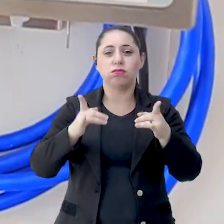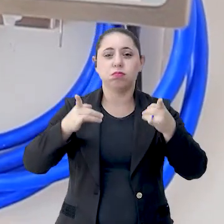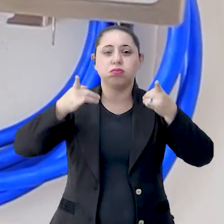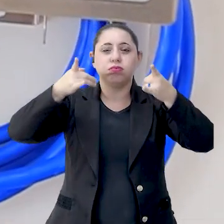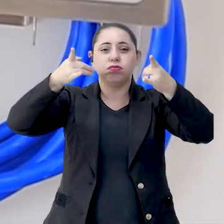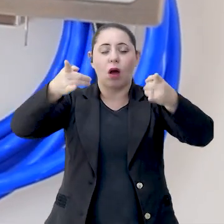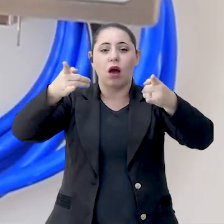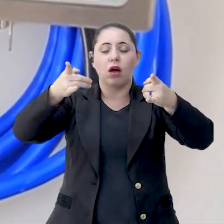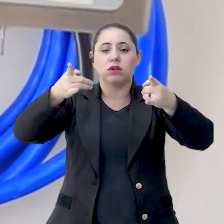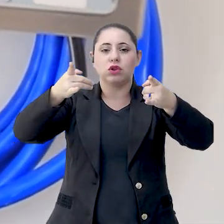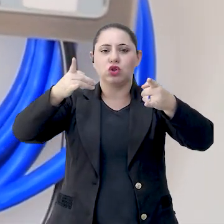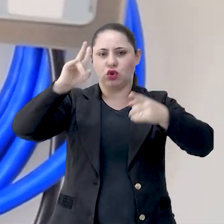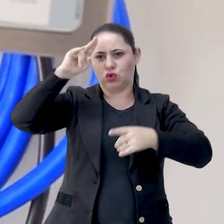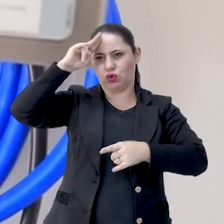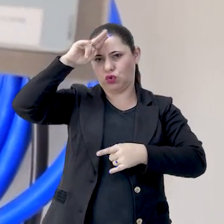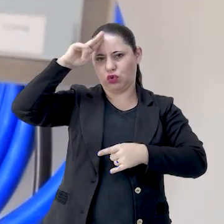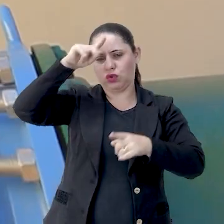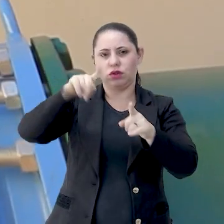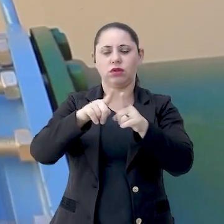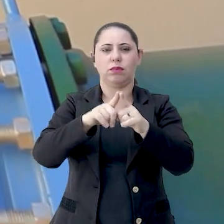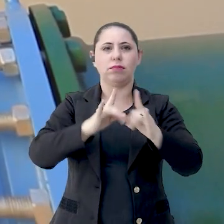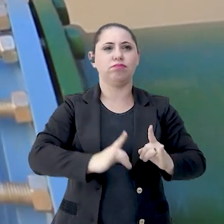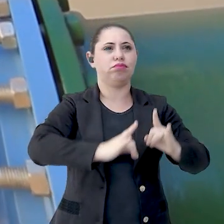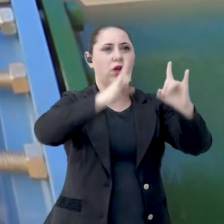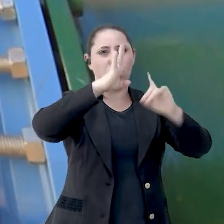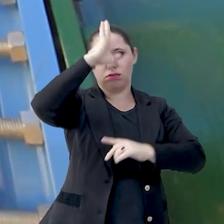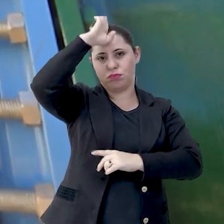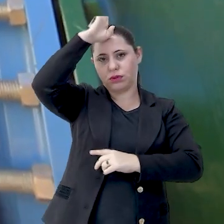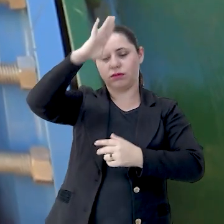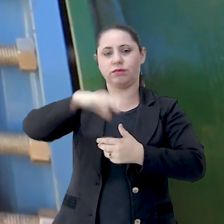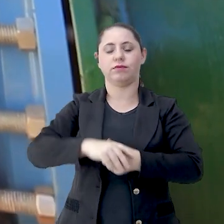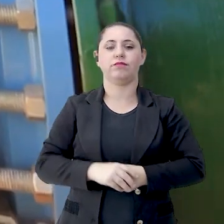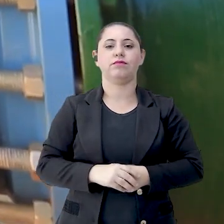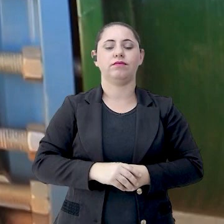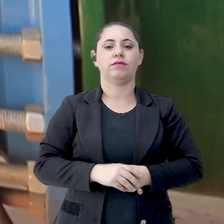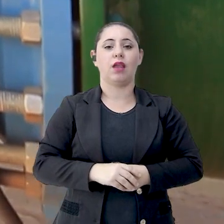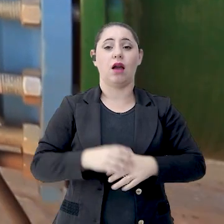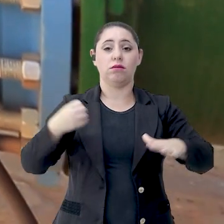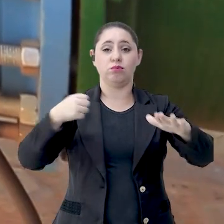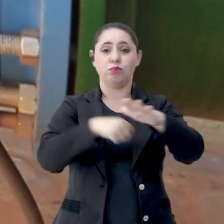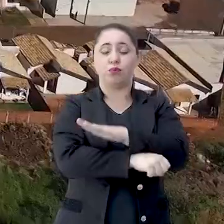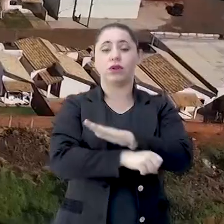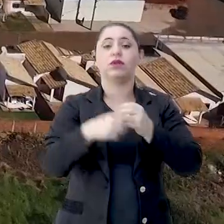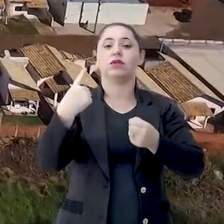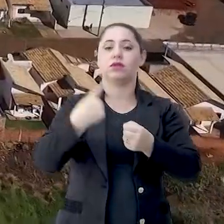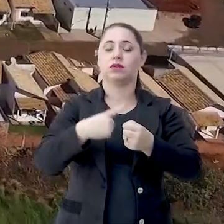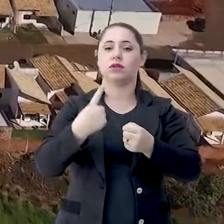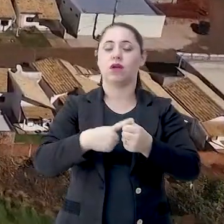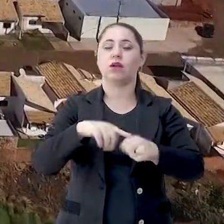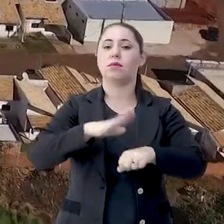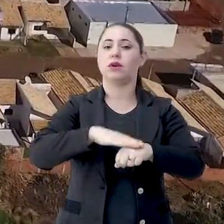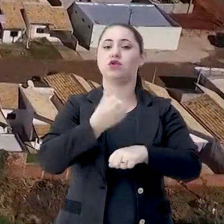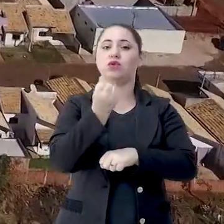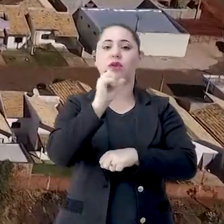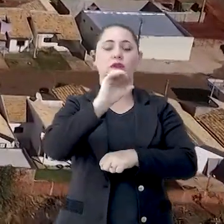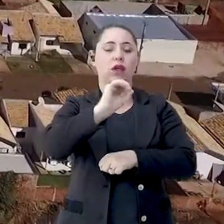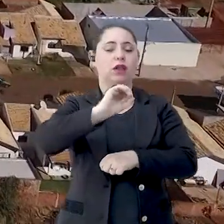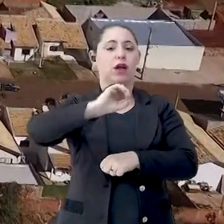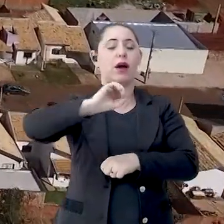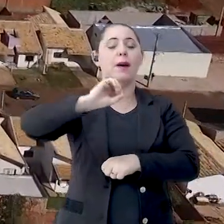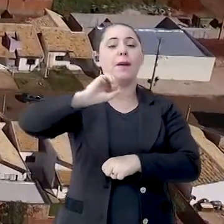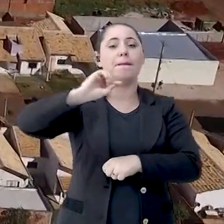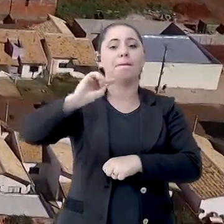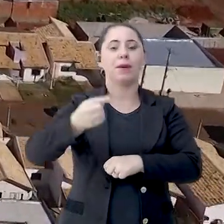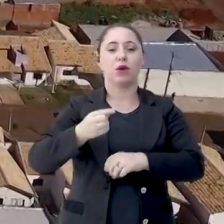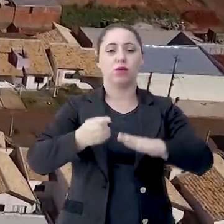novas ligações domiciliares e melhorias na estação de tratamento de esgoto. Mais de 1.000 moradias